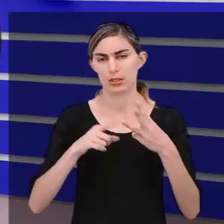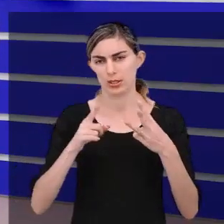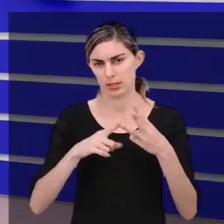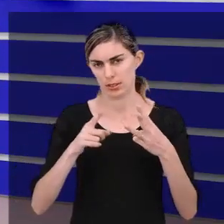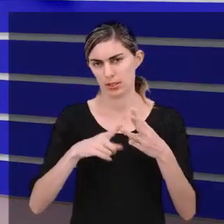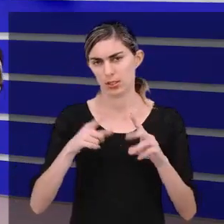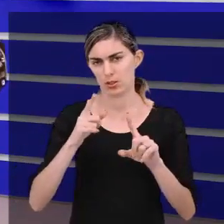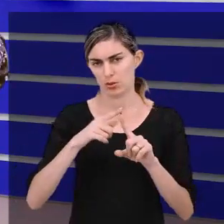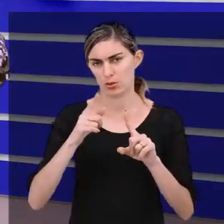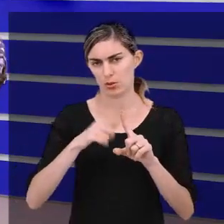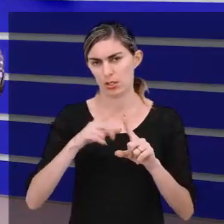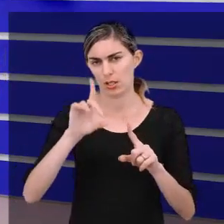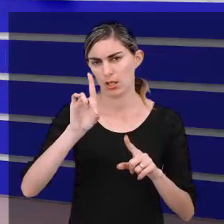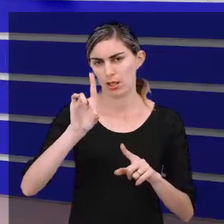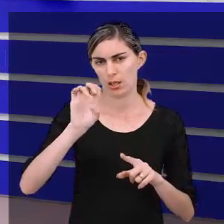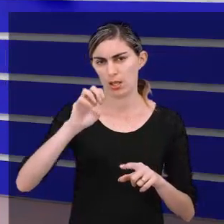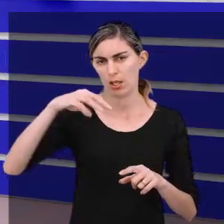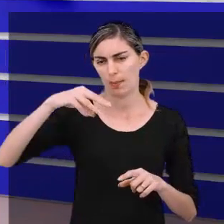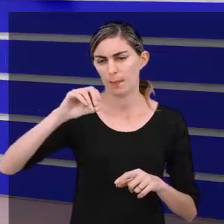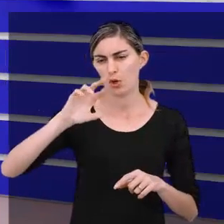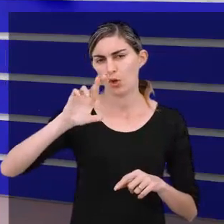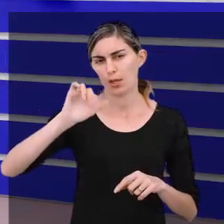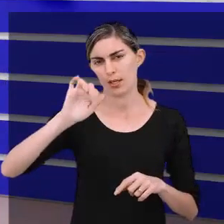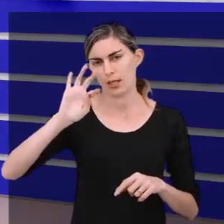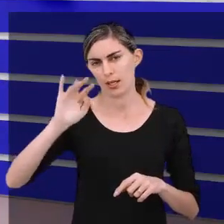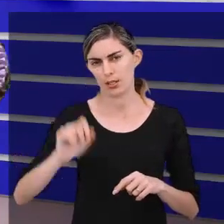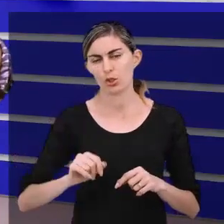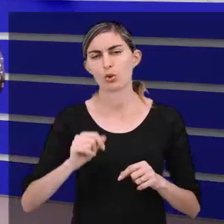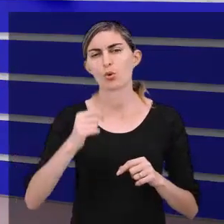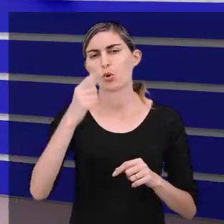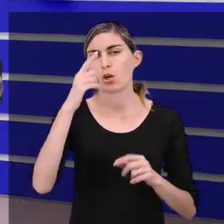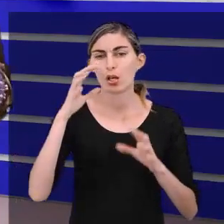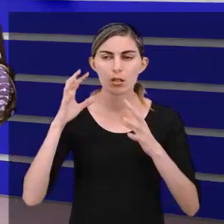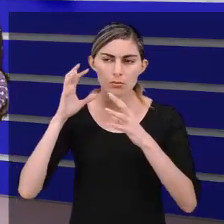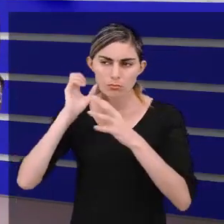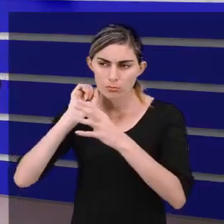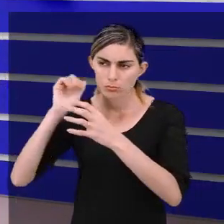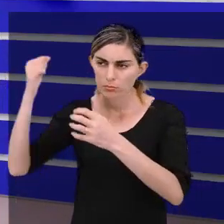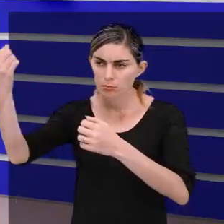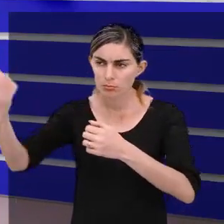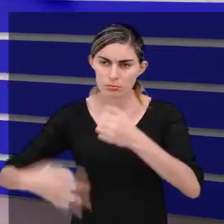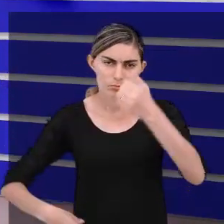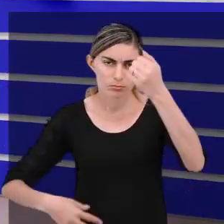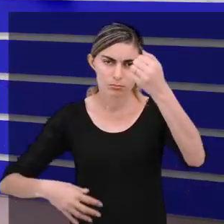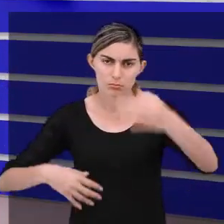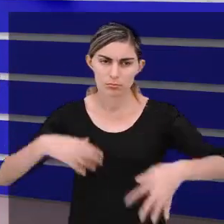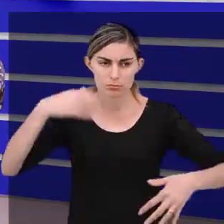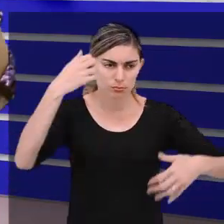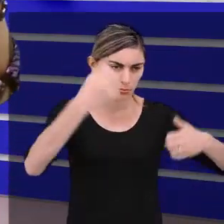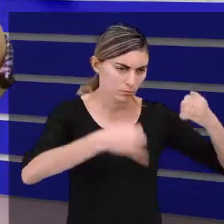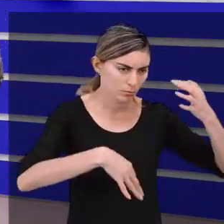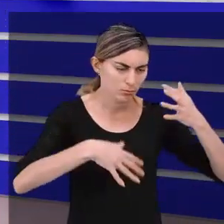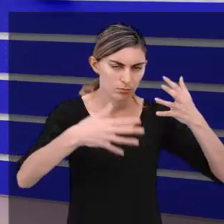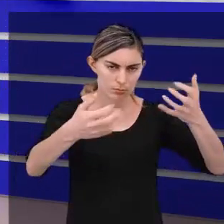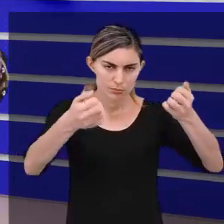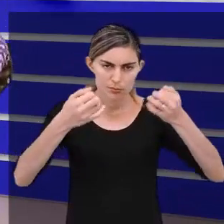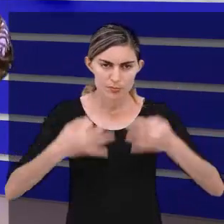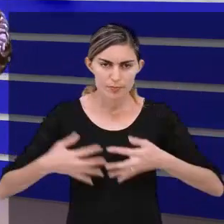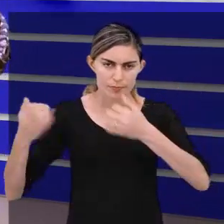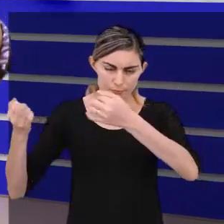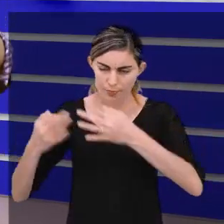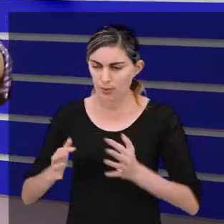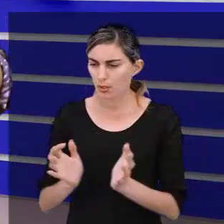falei para vocês é o democrático. O democrático é aquele estilo que ouve, né, os liderados, ouve a